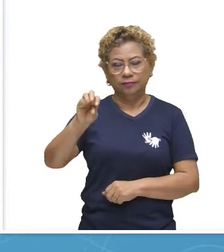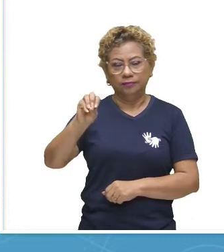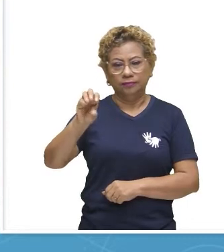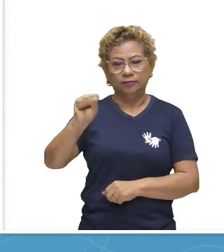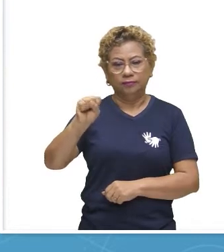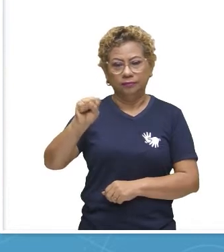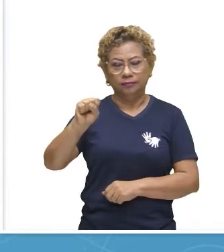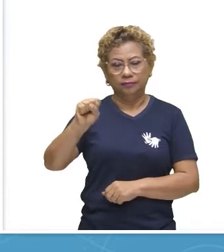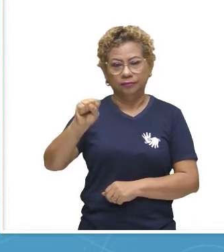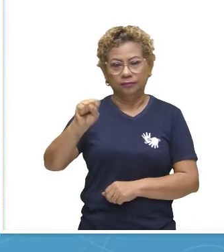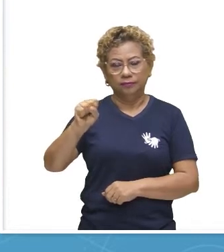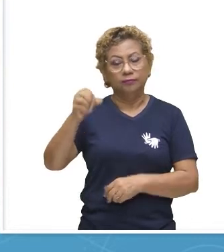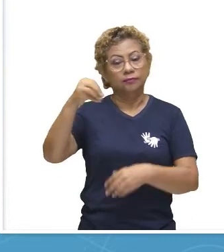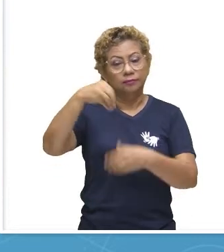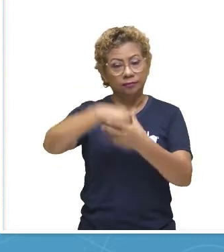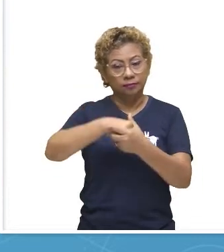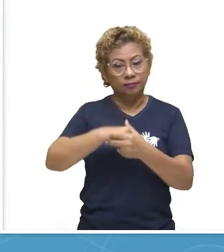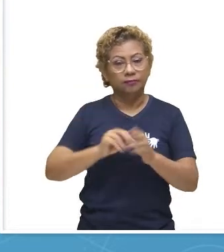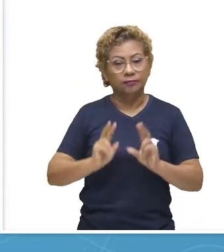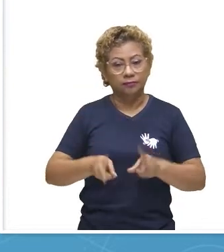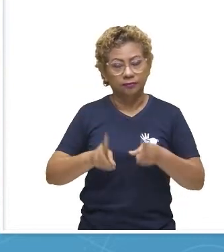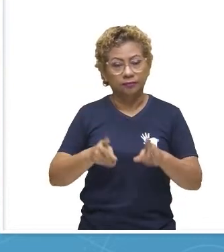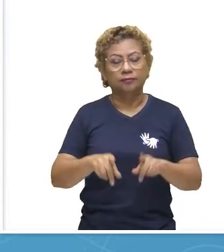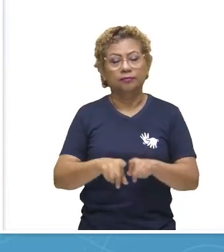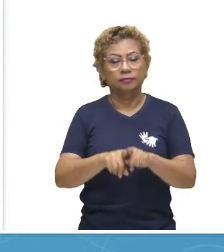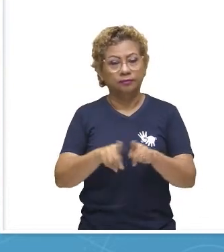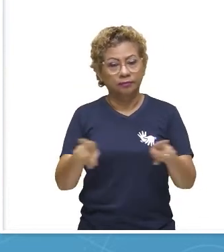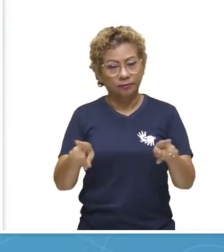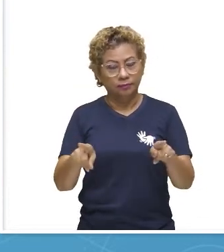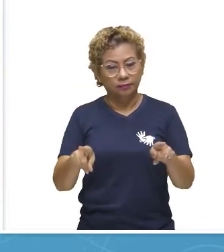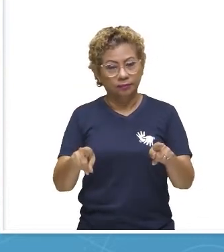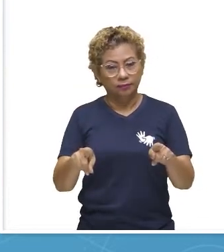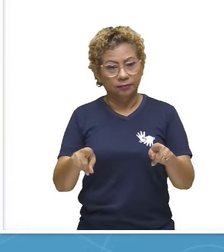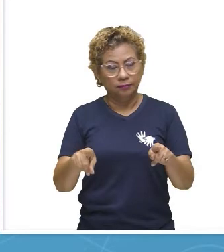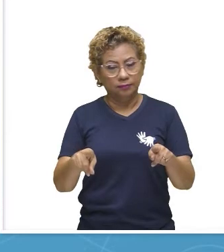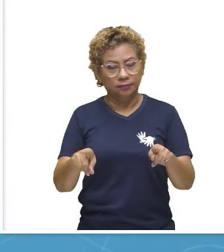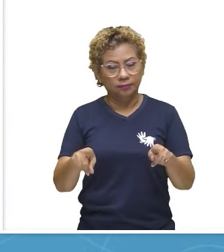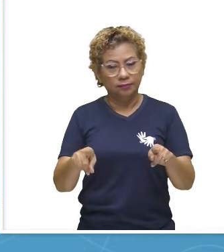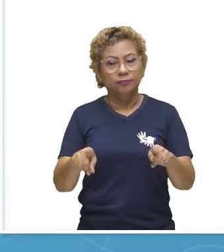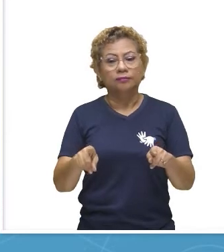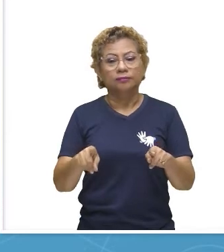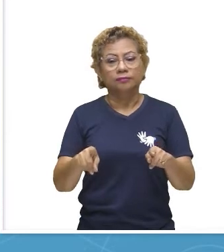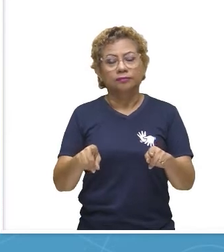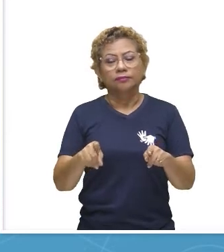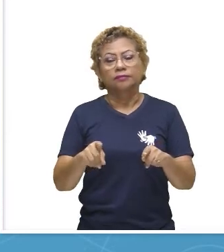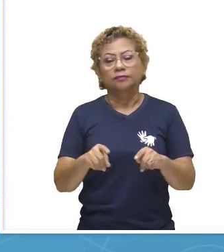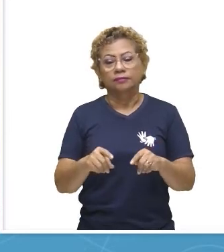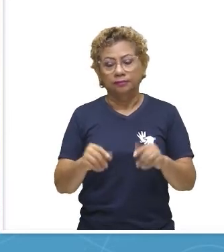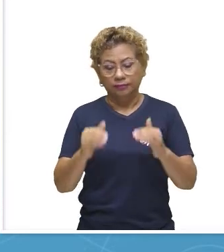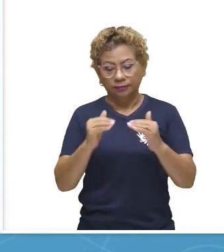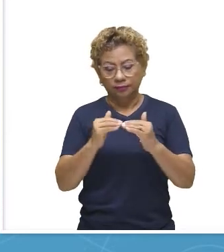continua dentro, mas agora ele não está do mesmo lado. Ele está